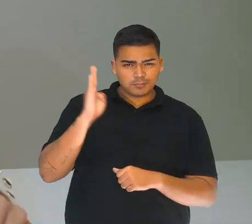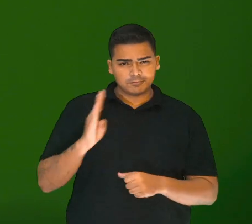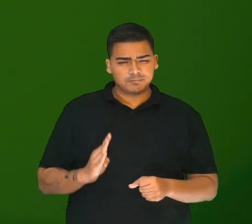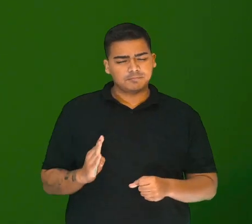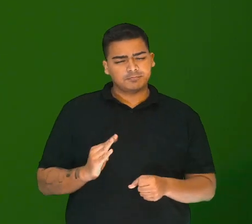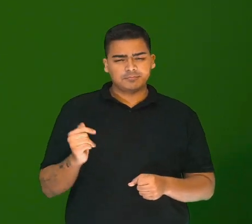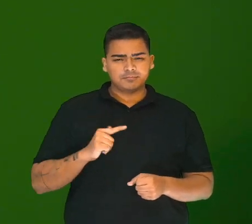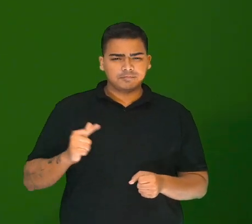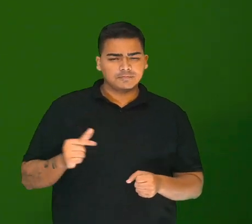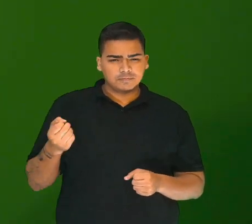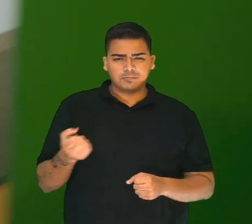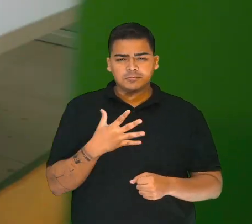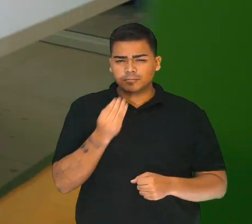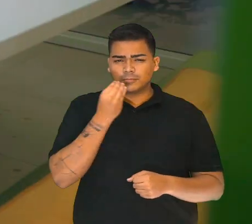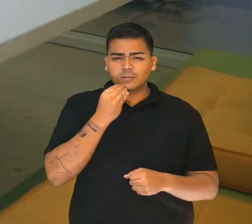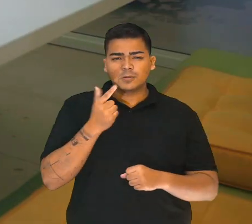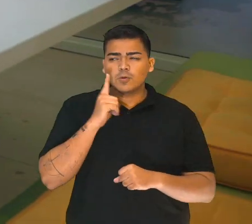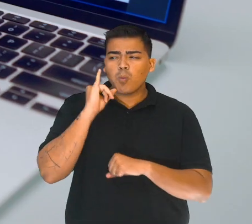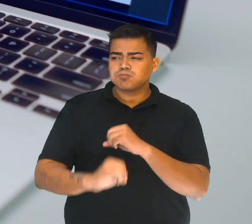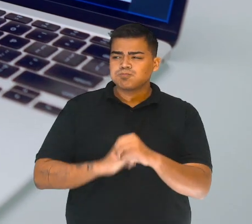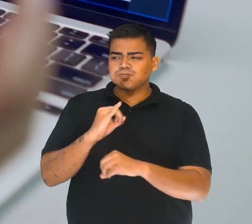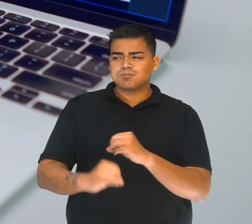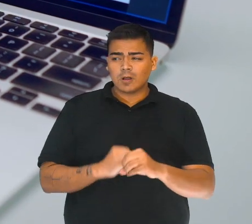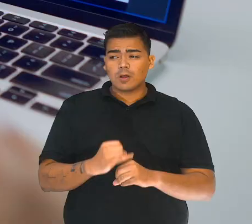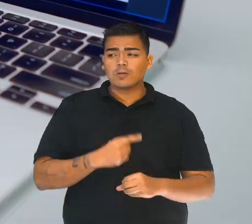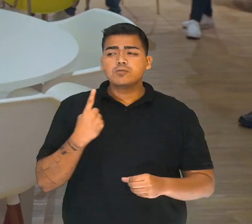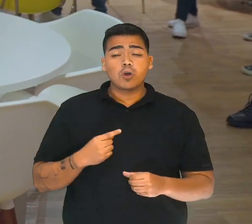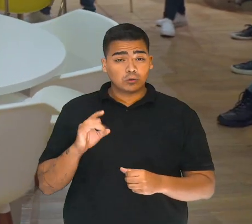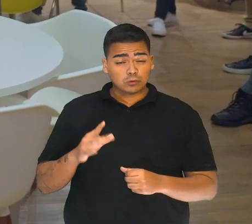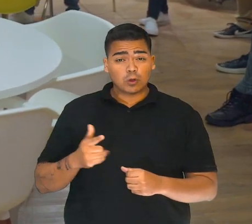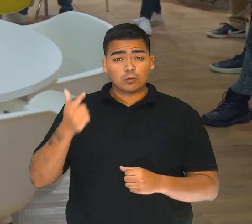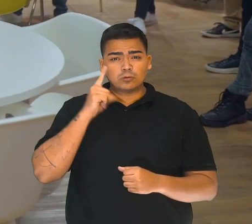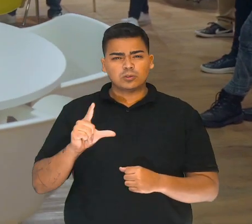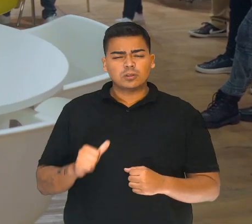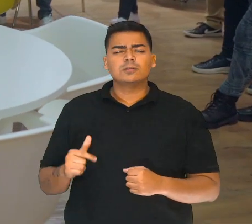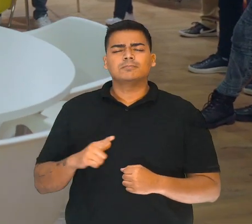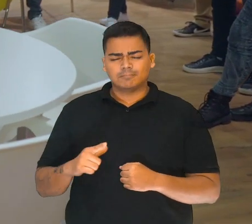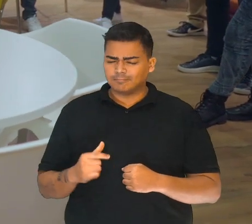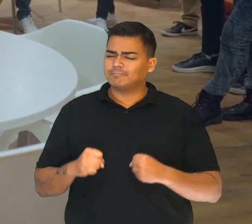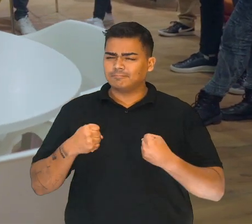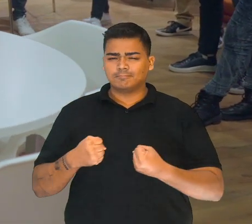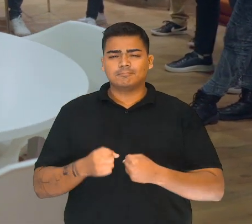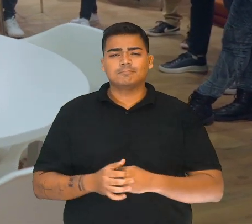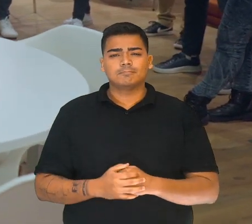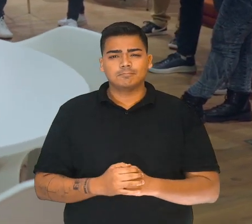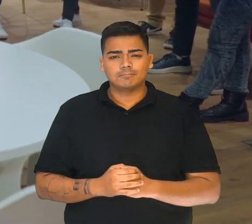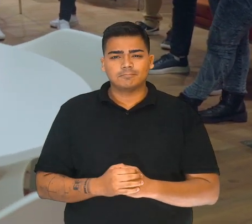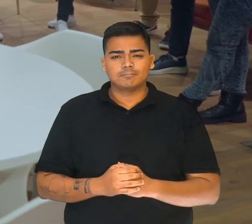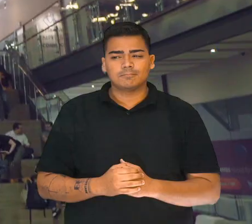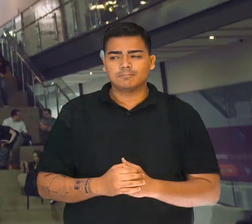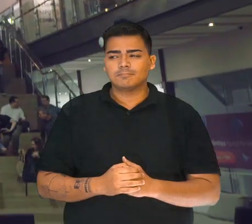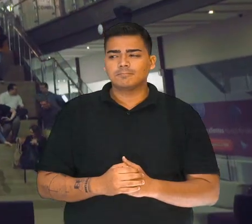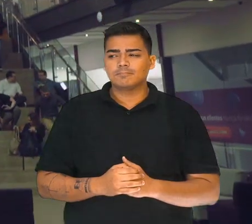função desse nosso movimento de internacionalização, a gente só consegue fazer isso e ganhar muita força em grupo.